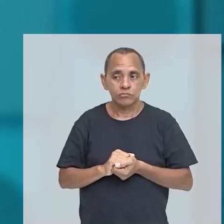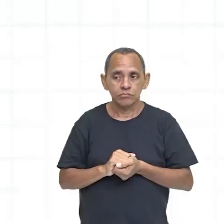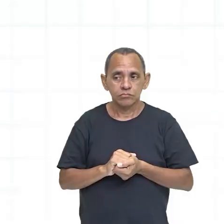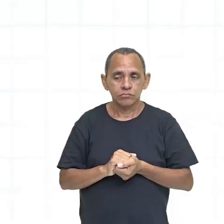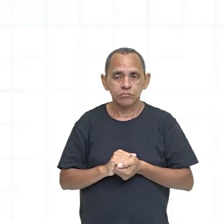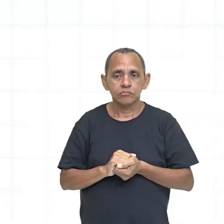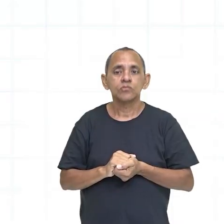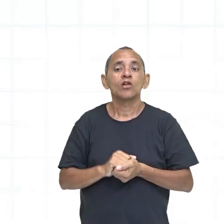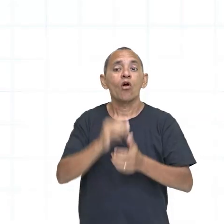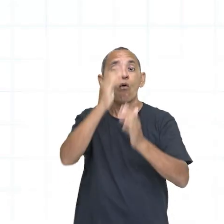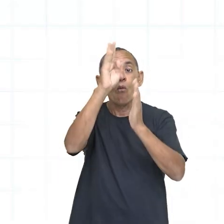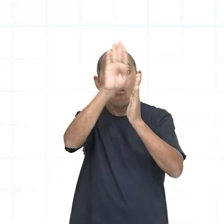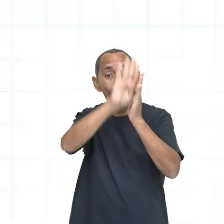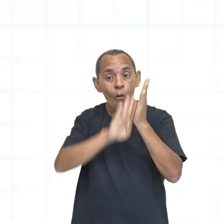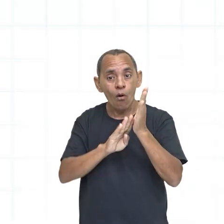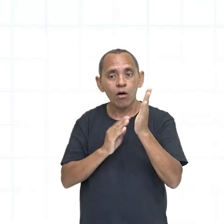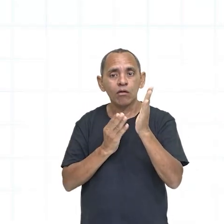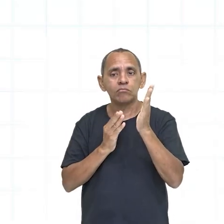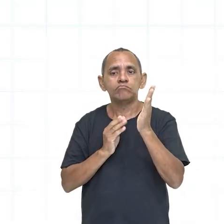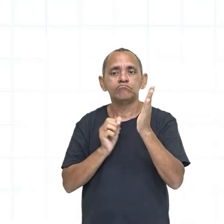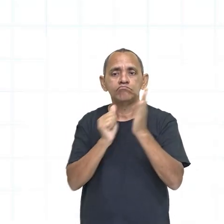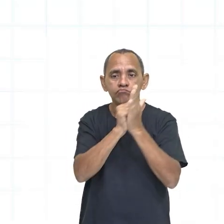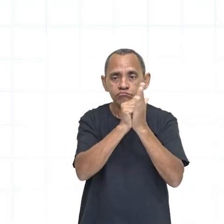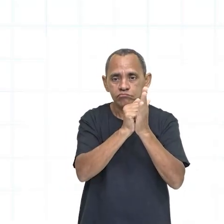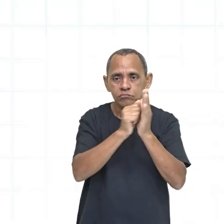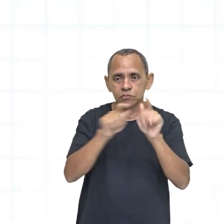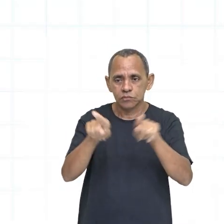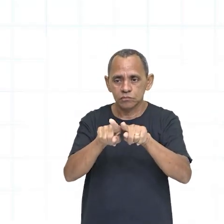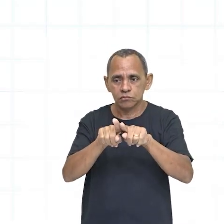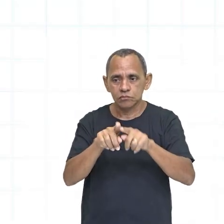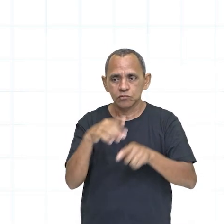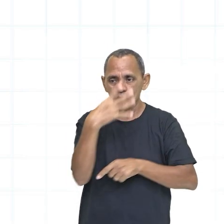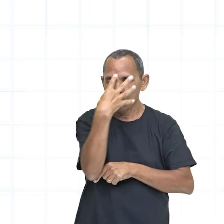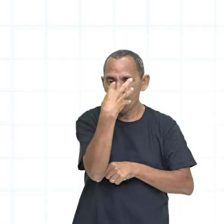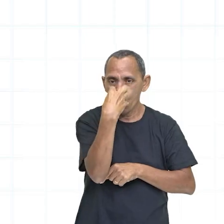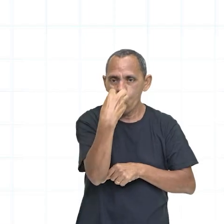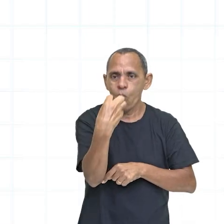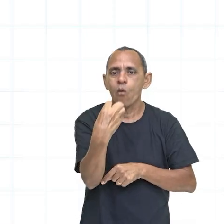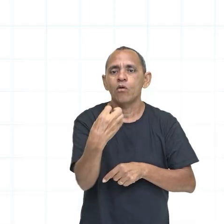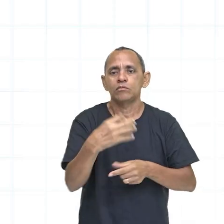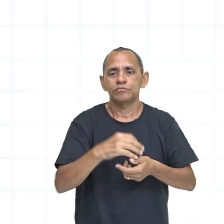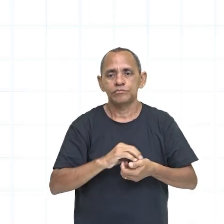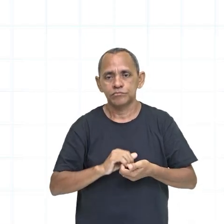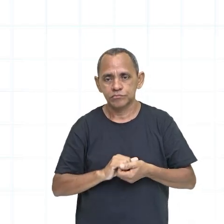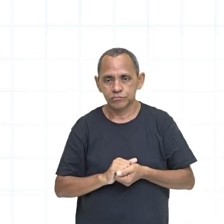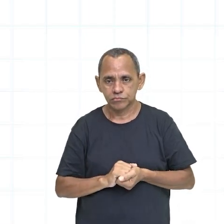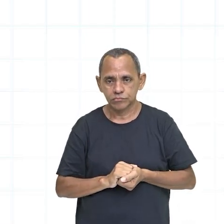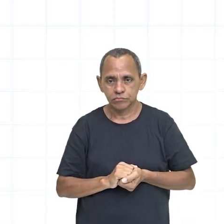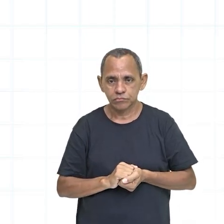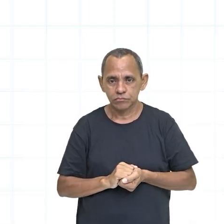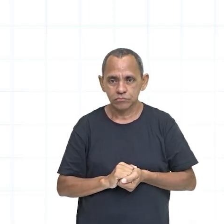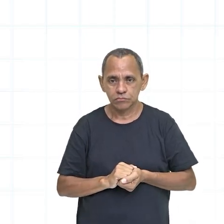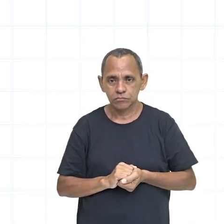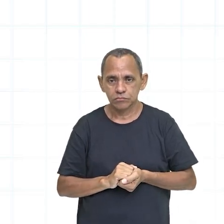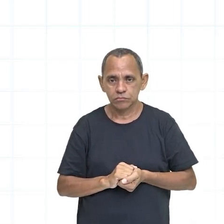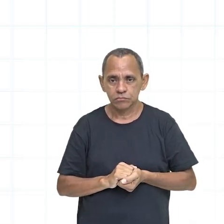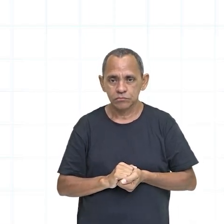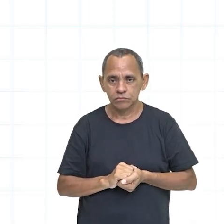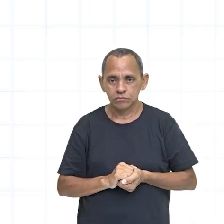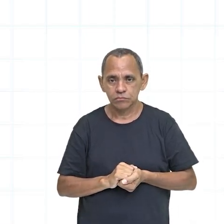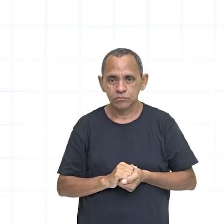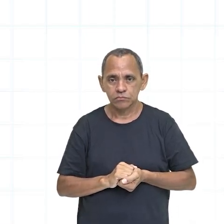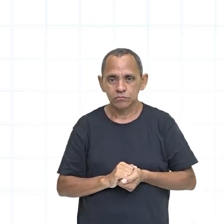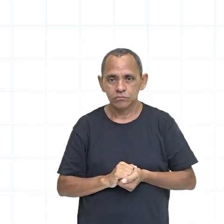persuasão. Vamos lá? Então, advertising persuasion. Persuasão, né? Advertising quer dizer toda